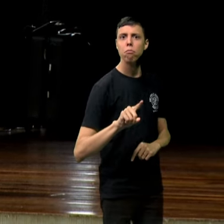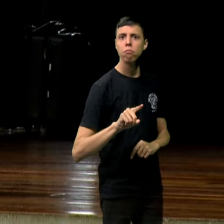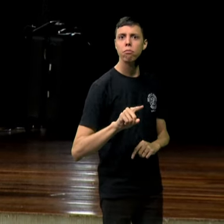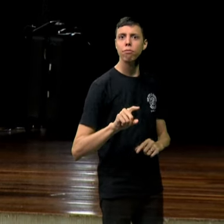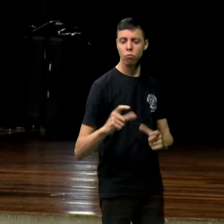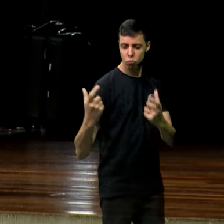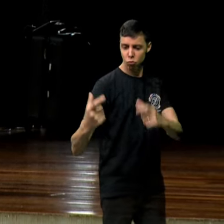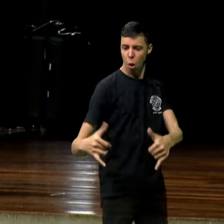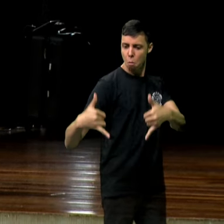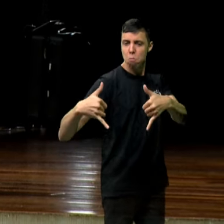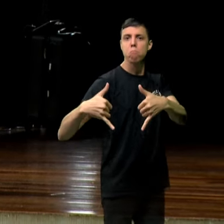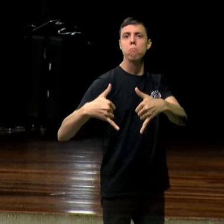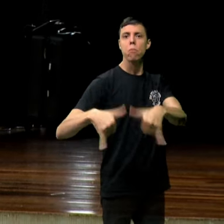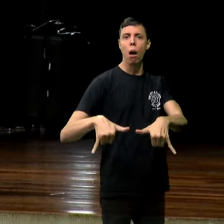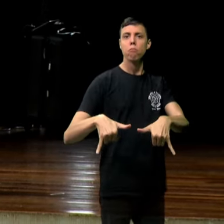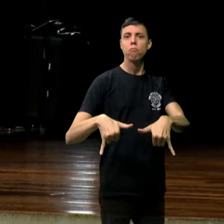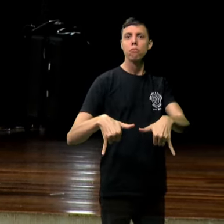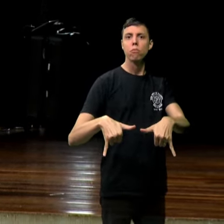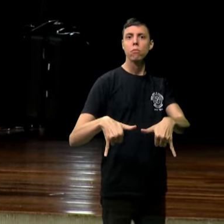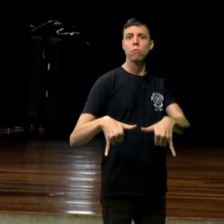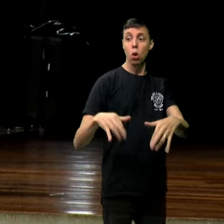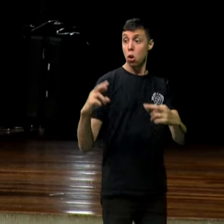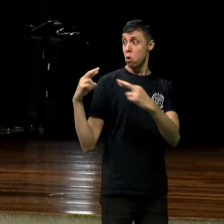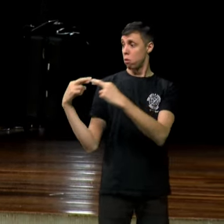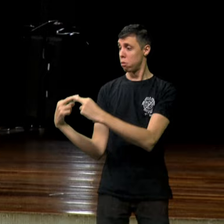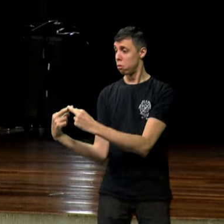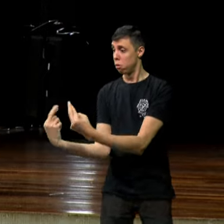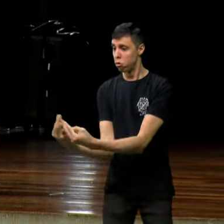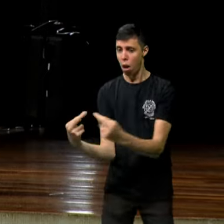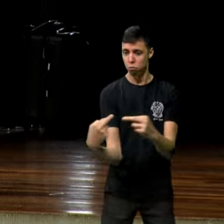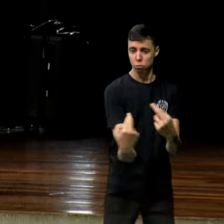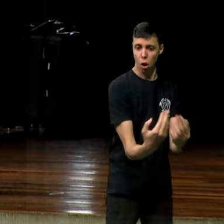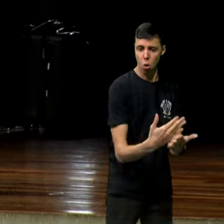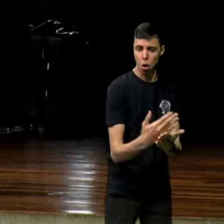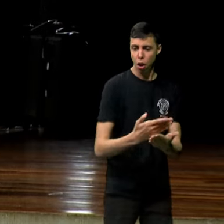estabelece. E os reinos da terra a servem.